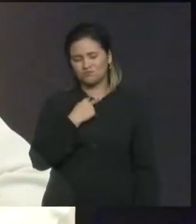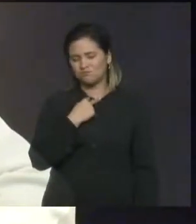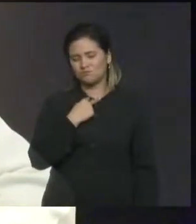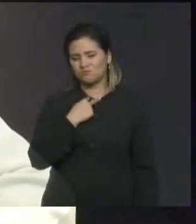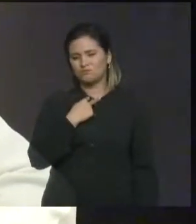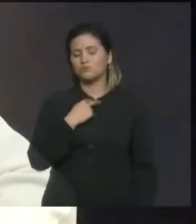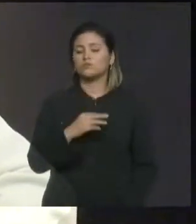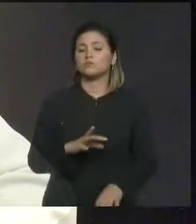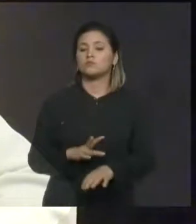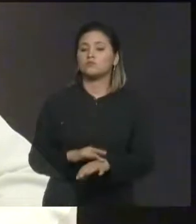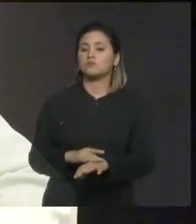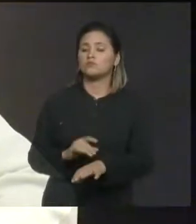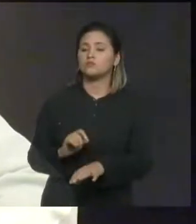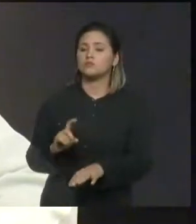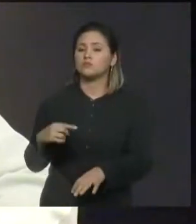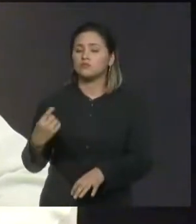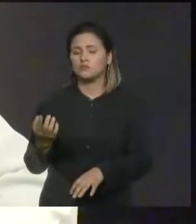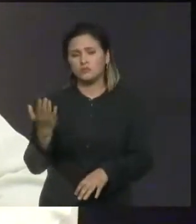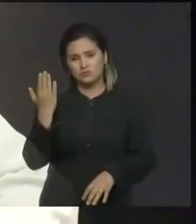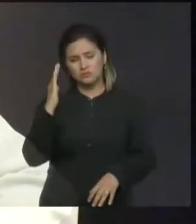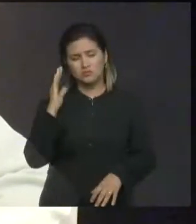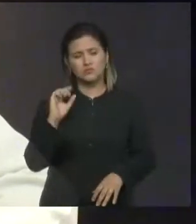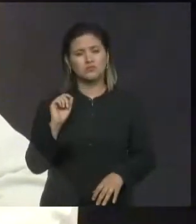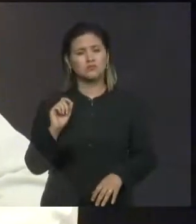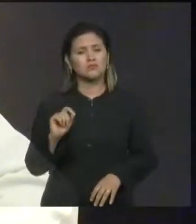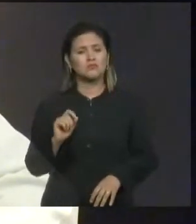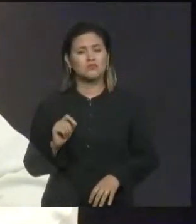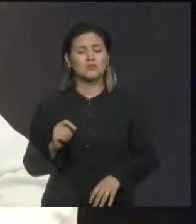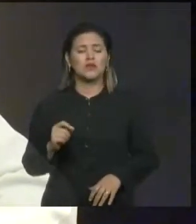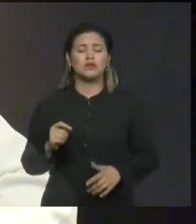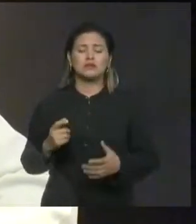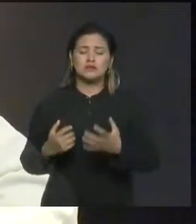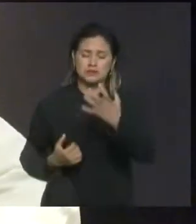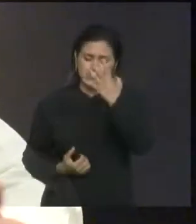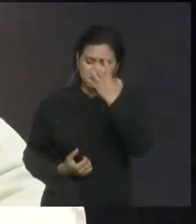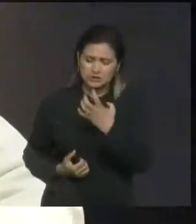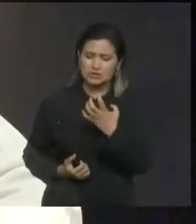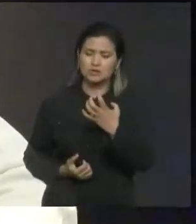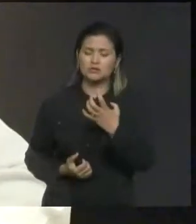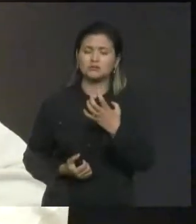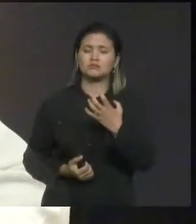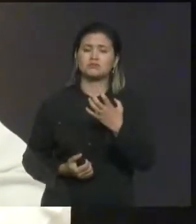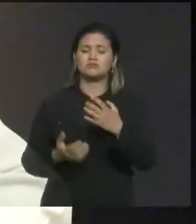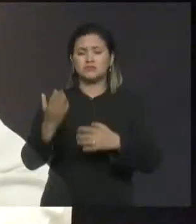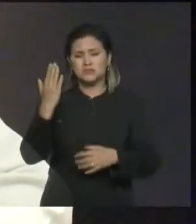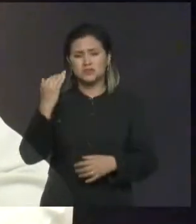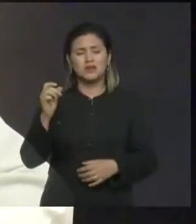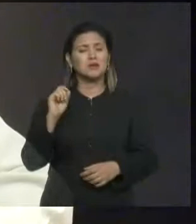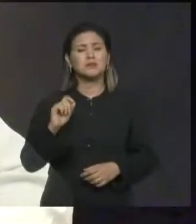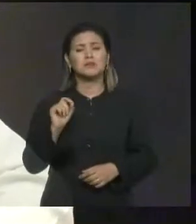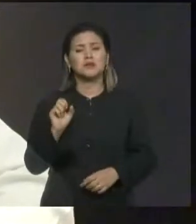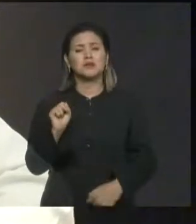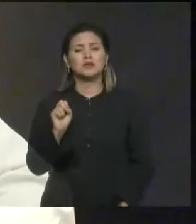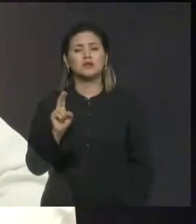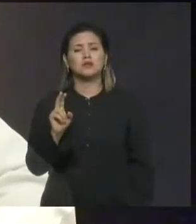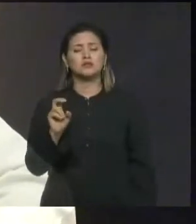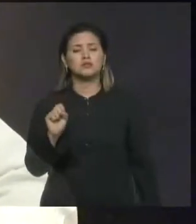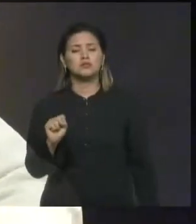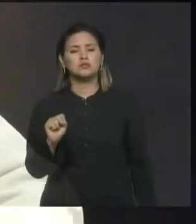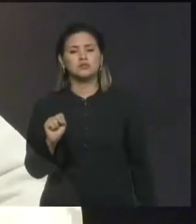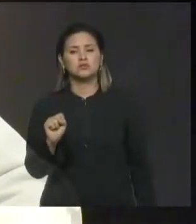nós entendemos a dificuldade, porque sabemos que o SUS, como você bem explanou, ele não